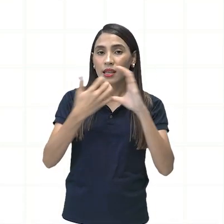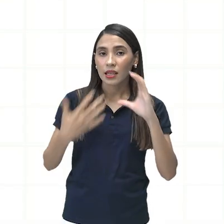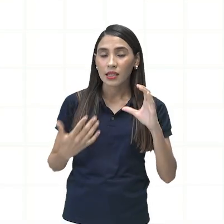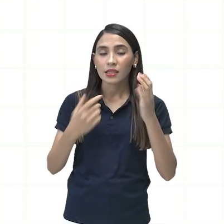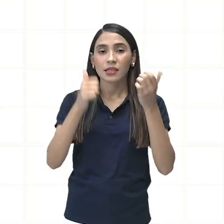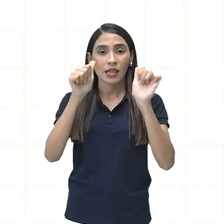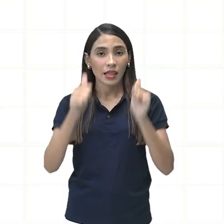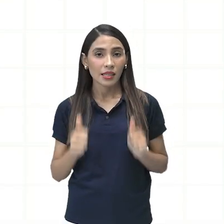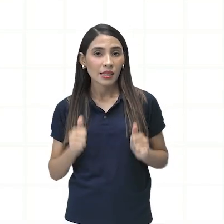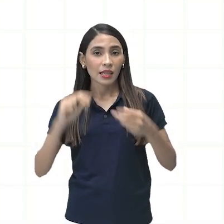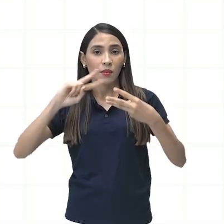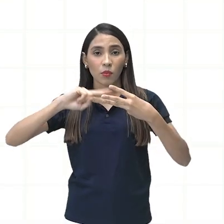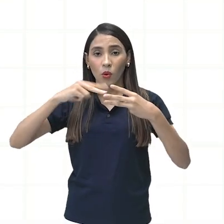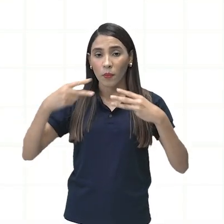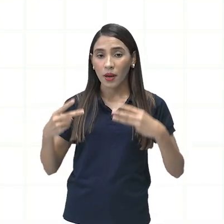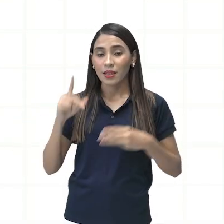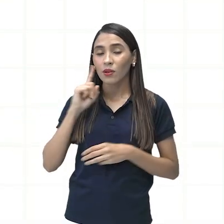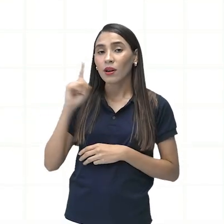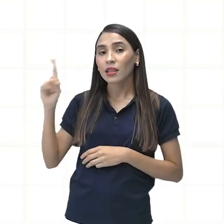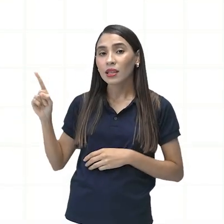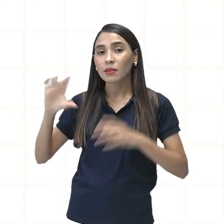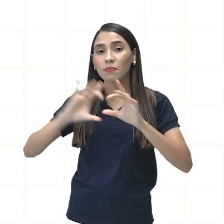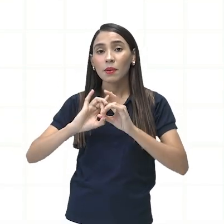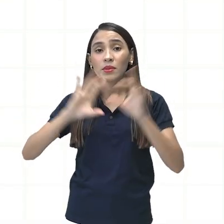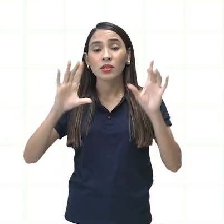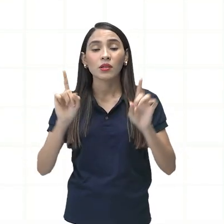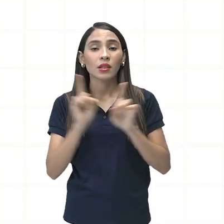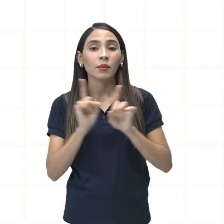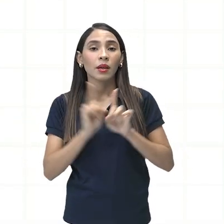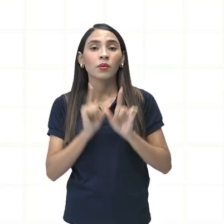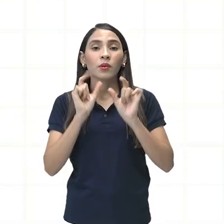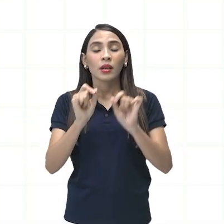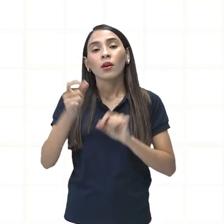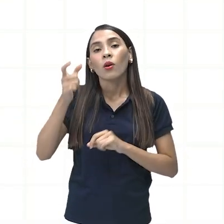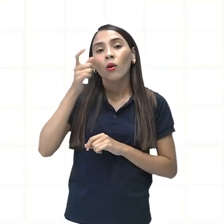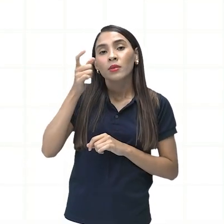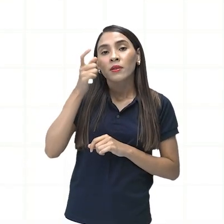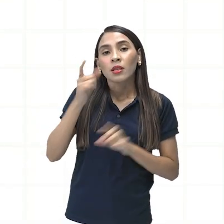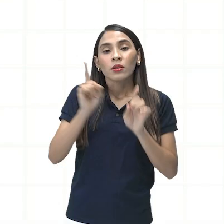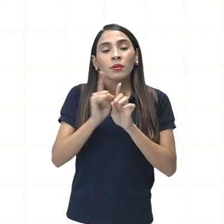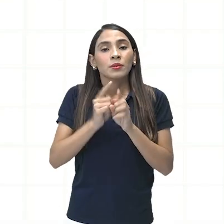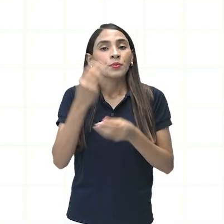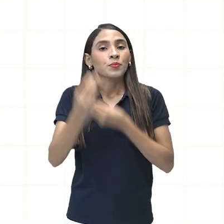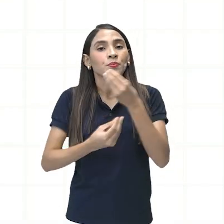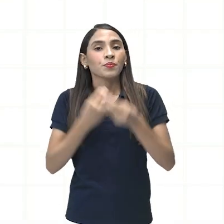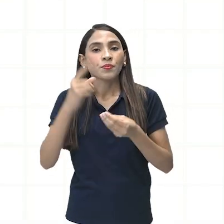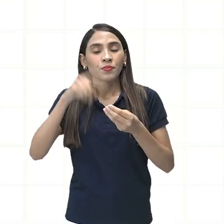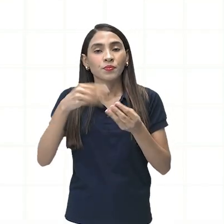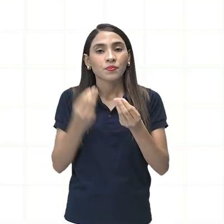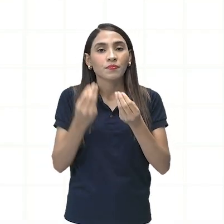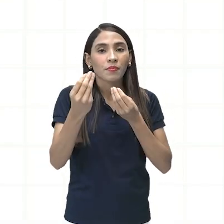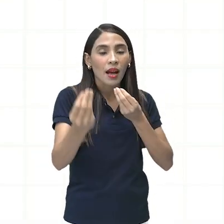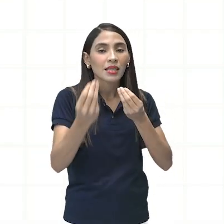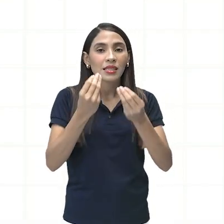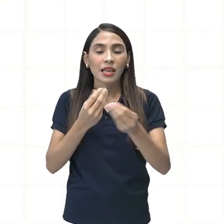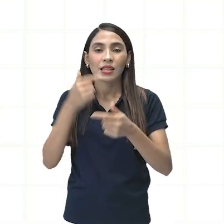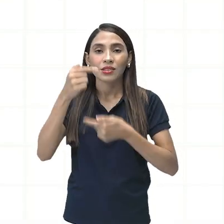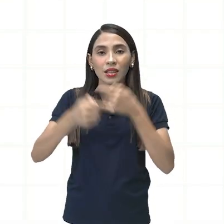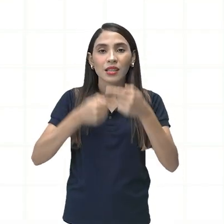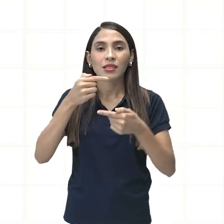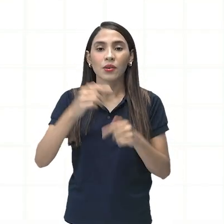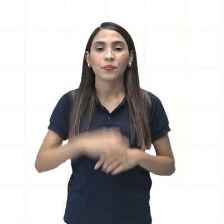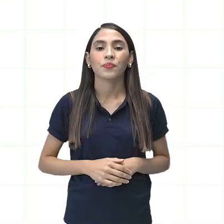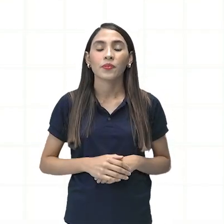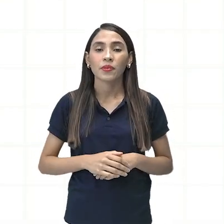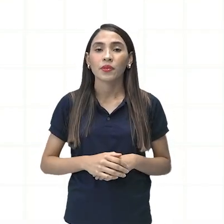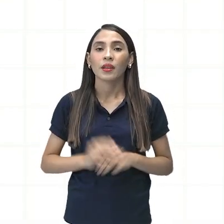características analisadas por Mendel que permitiram, através da observação de como elas eram passadas ao longo das gerações,